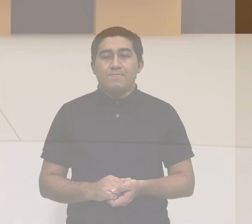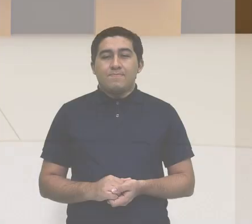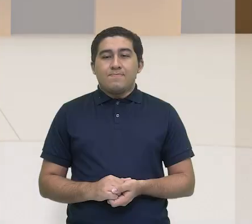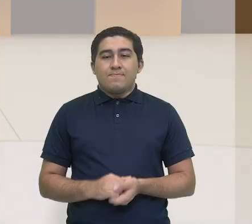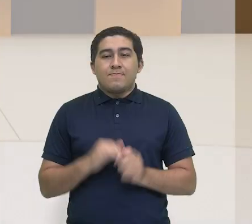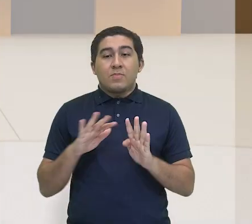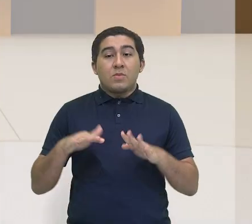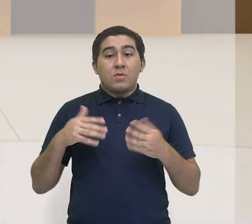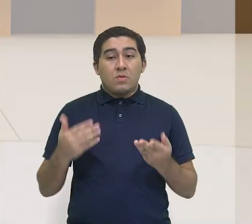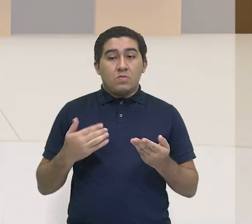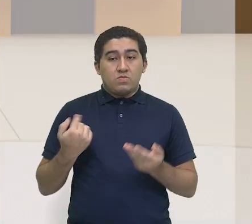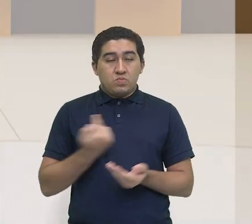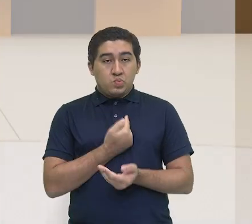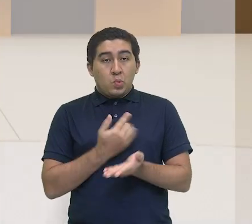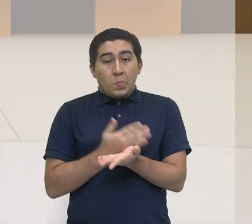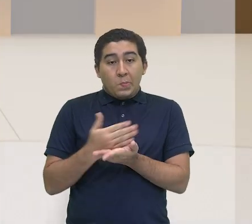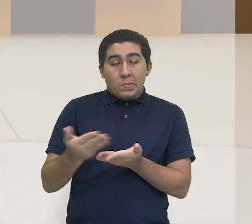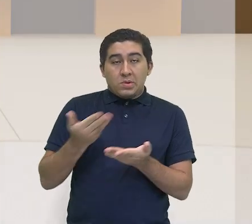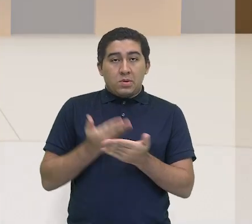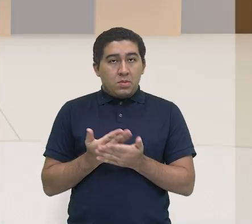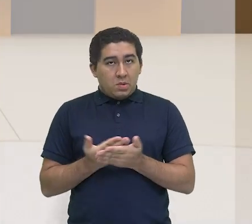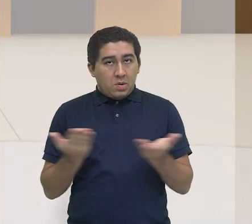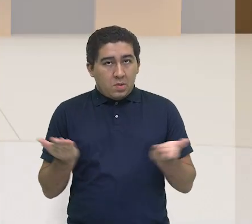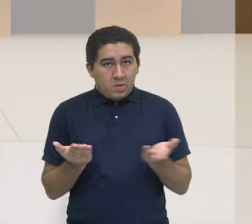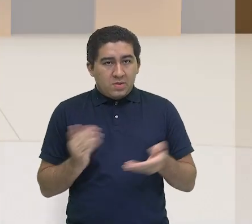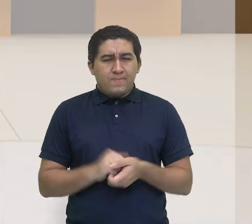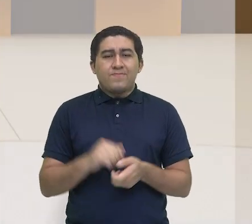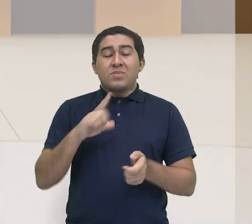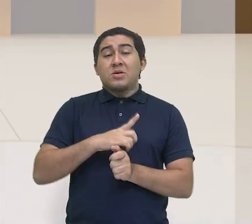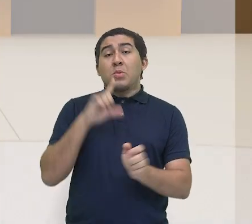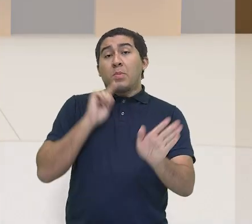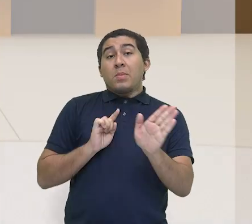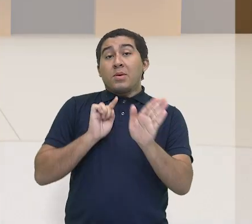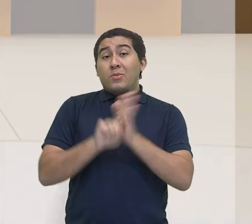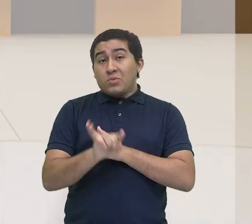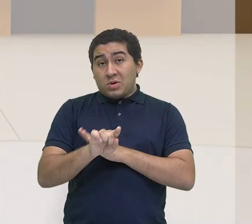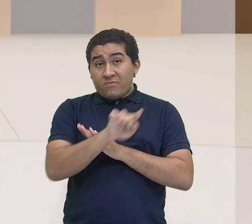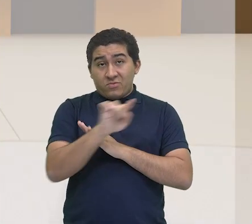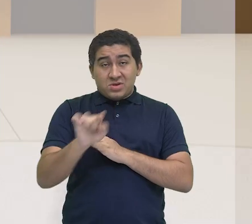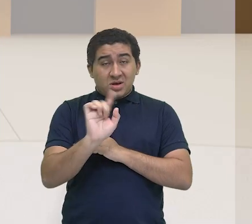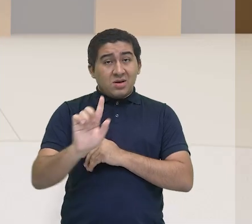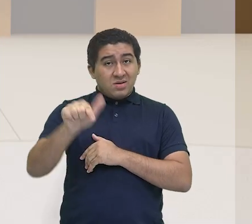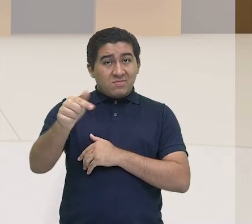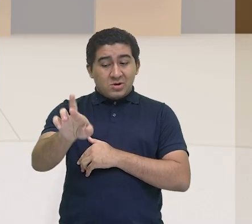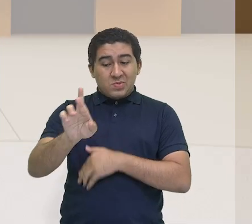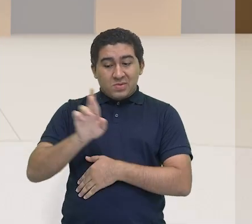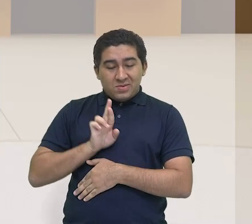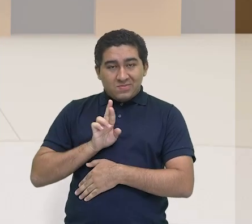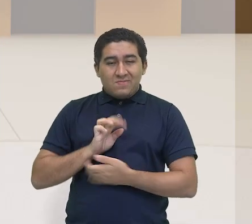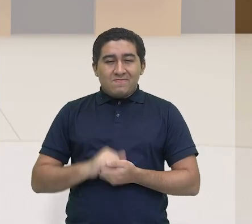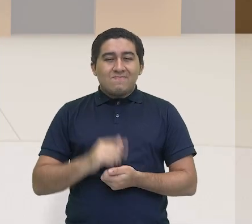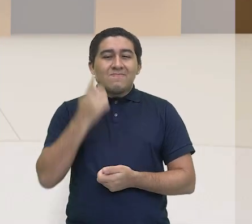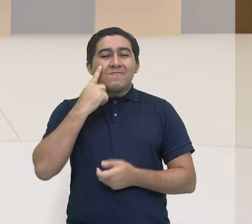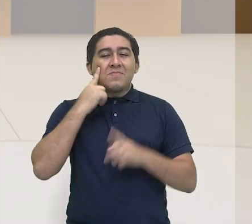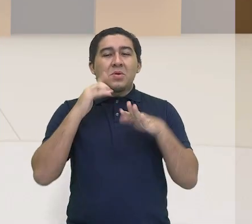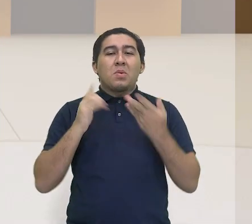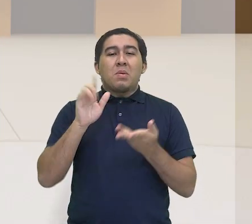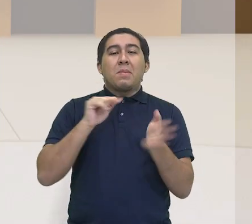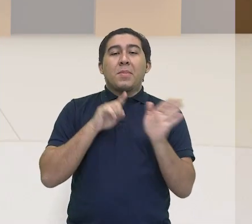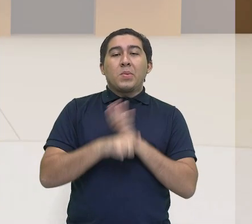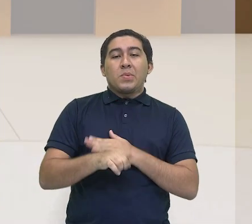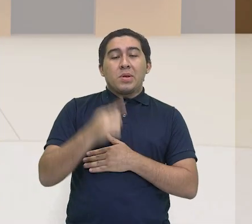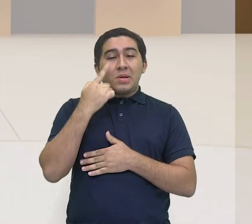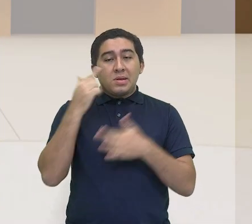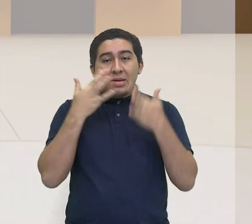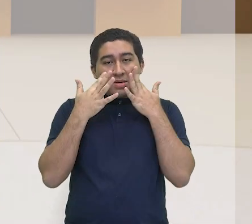Gente, para começar esta aula, nós temos uma pergunta para você aí do outro lado. Vamos ver qual é a pergunta.